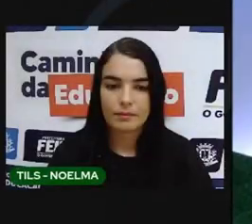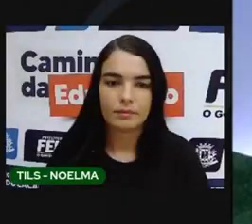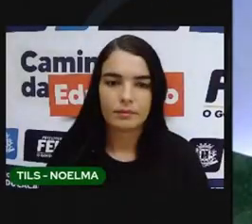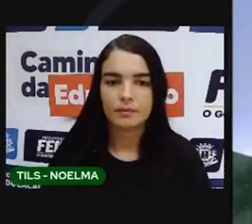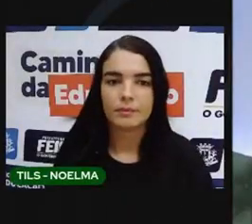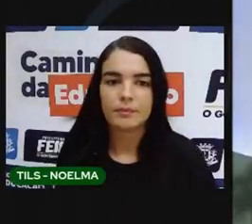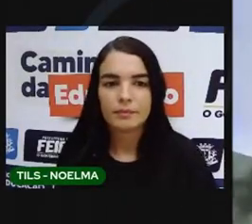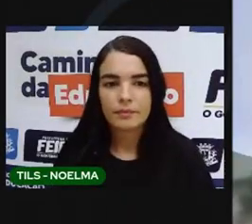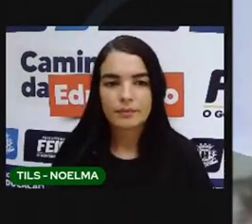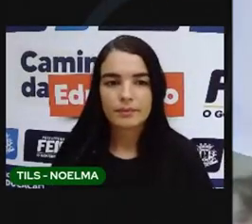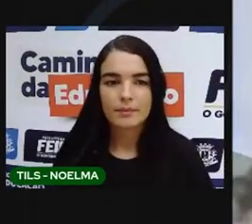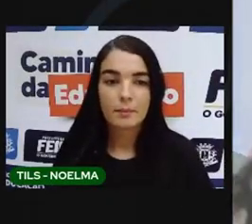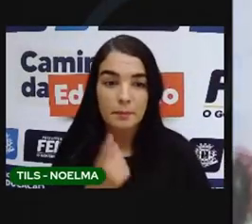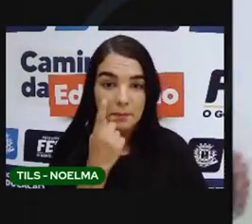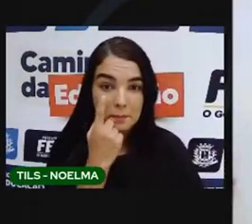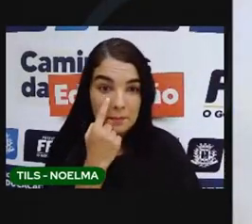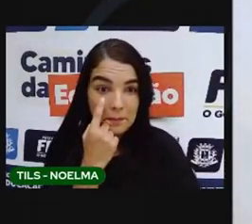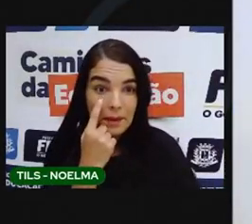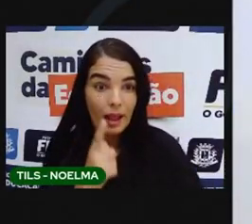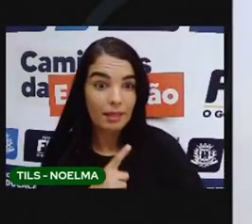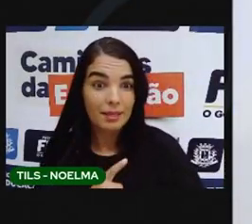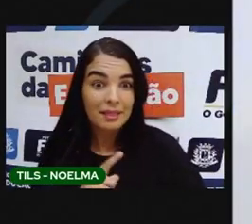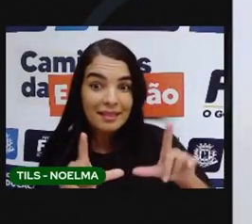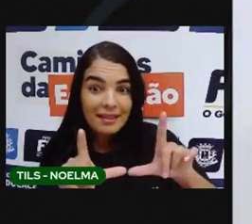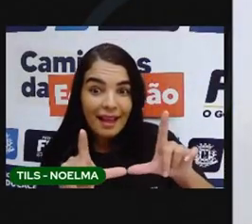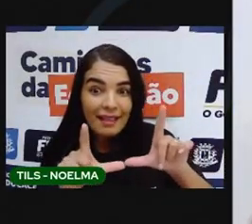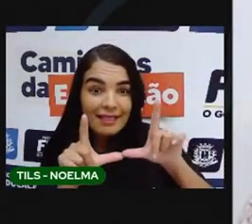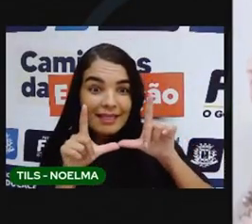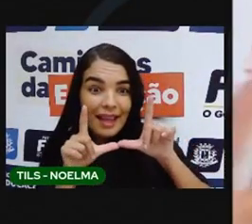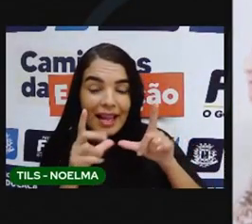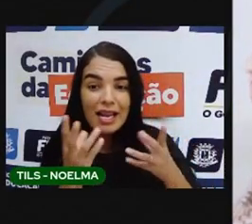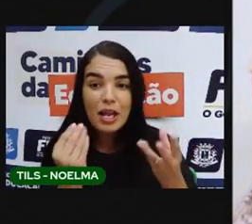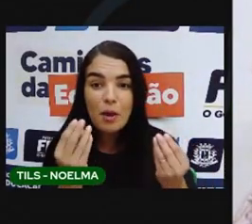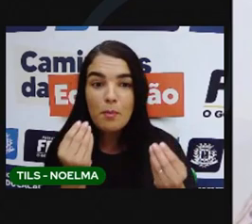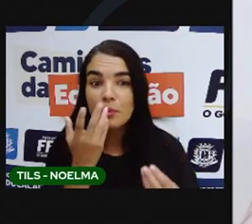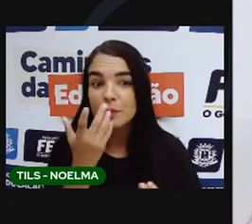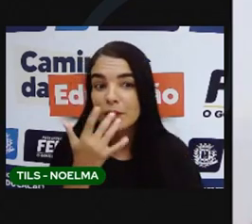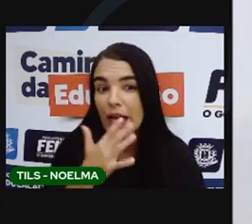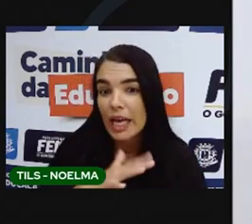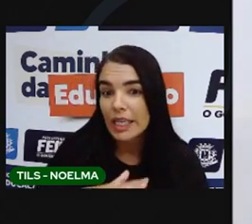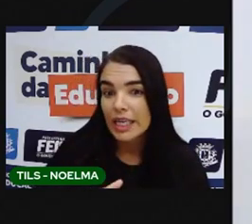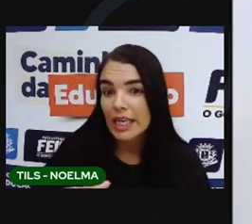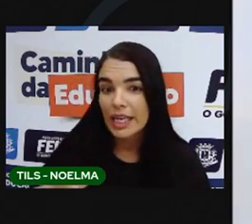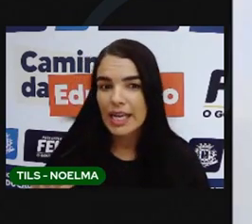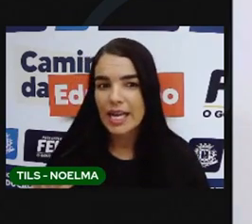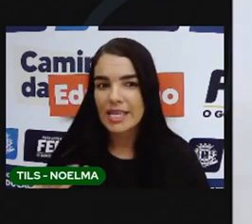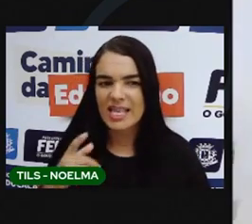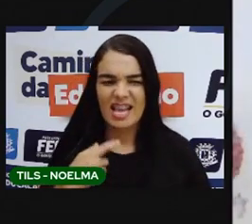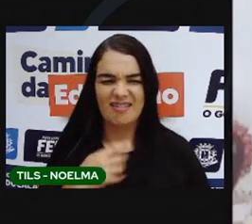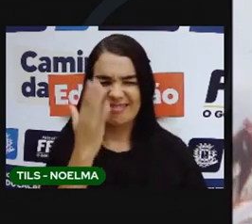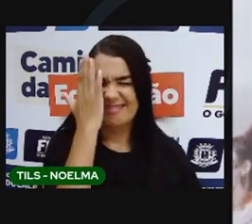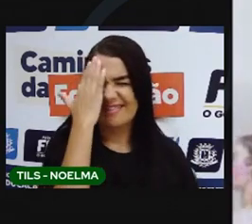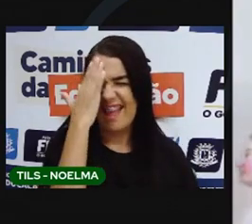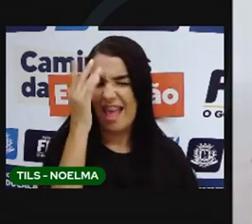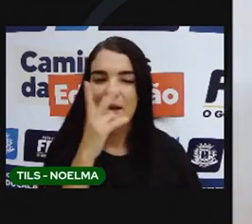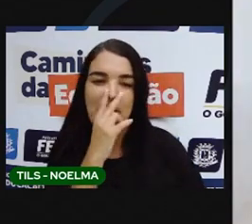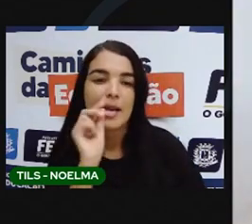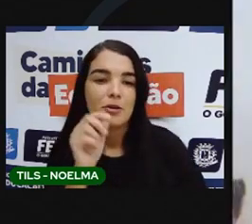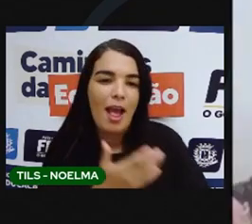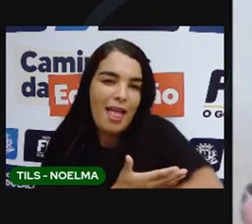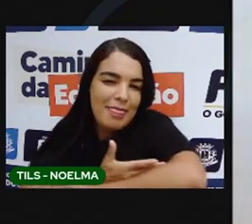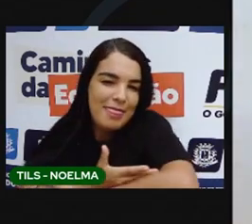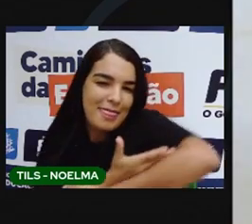E aí e eu aposto que isso aqui é um bebezinho também cor-de-rosa